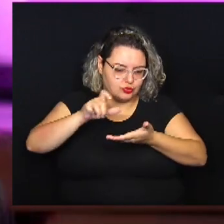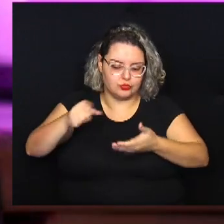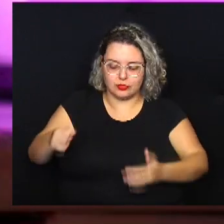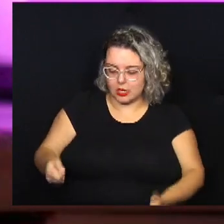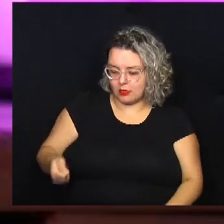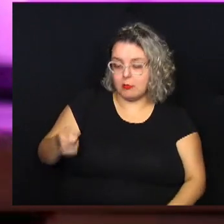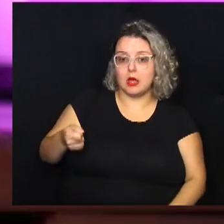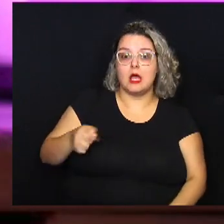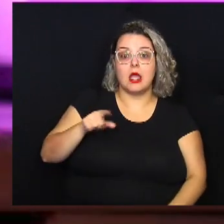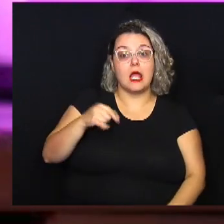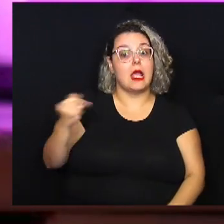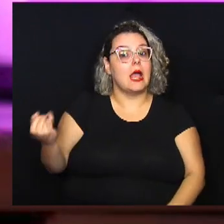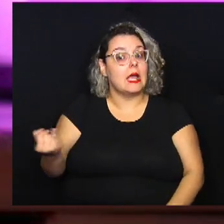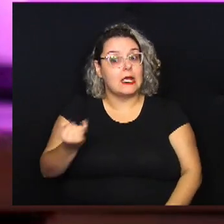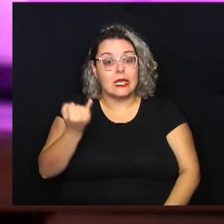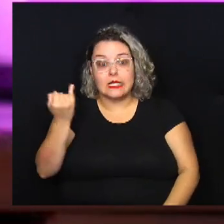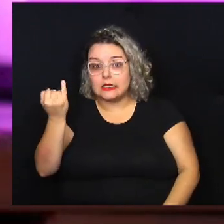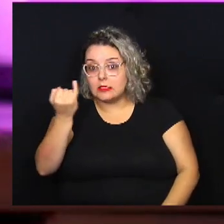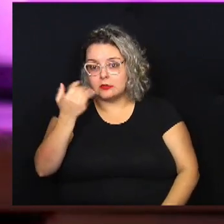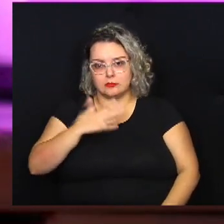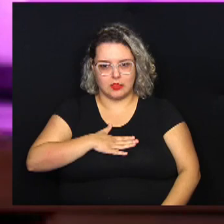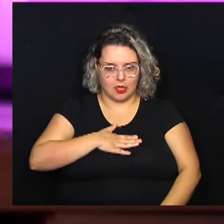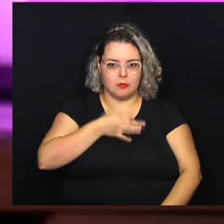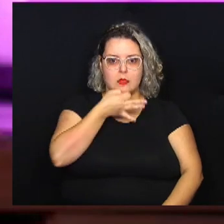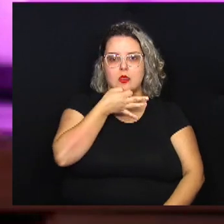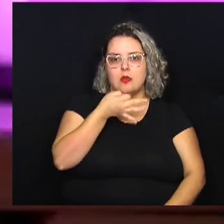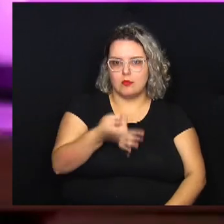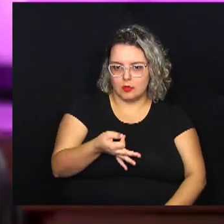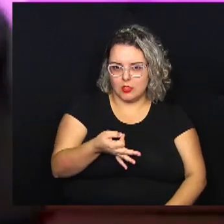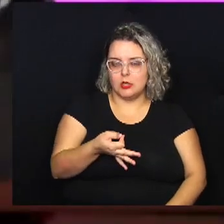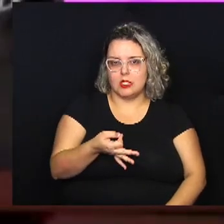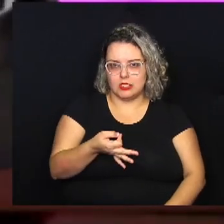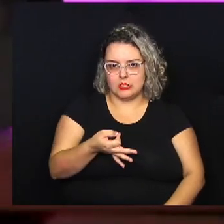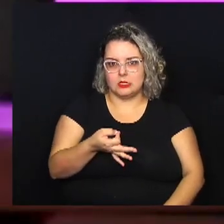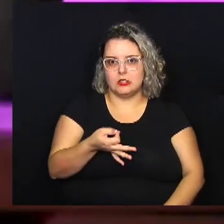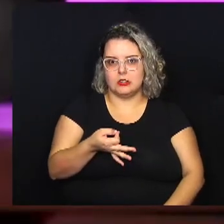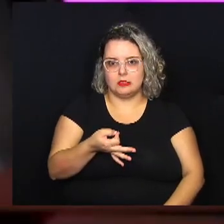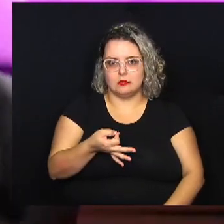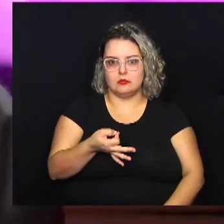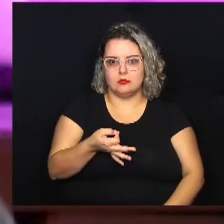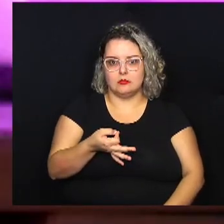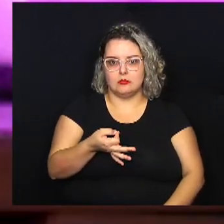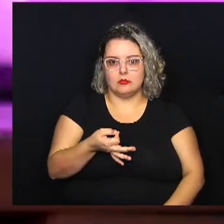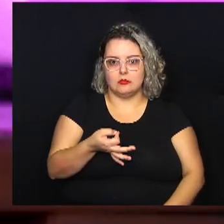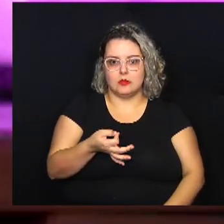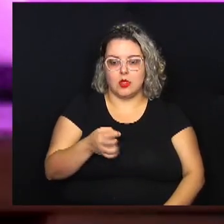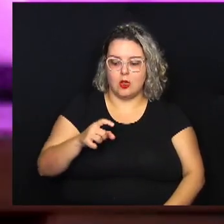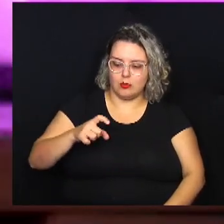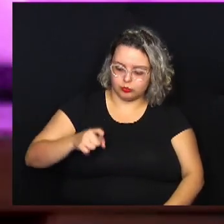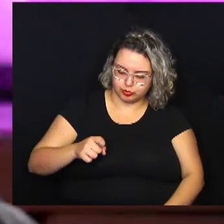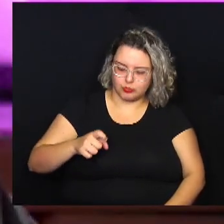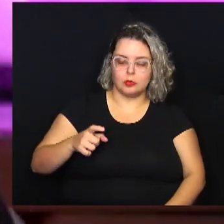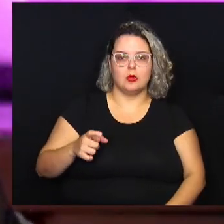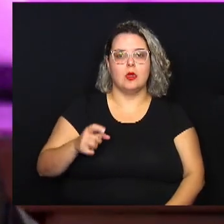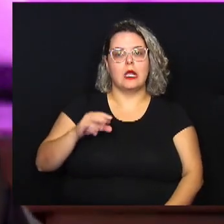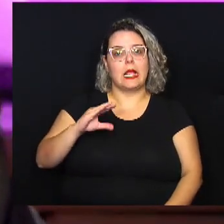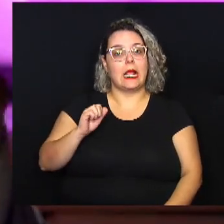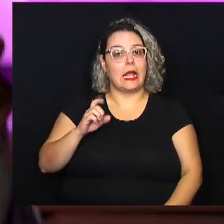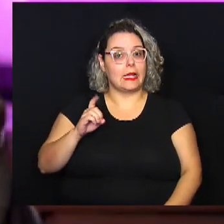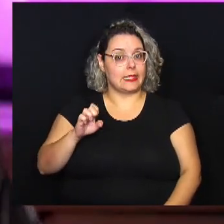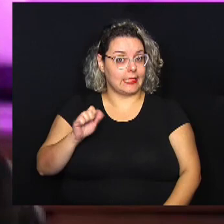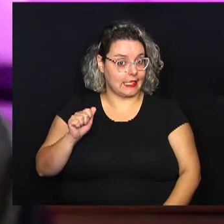É importantíssimo, né, na minha opinião, que ele, pelo menos, coloque um cadeado, né? Lembrando que